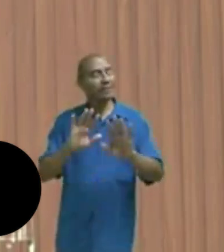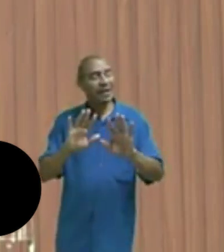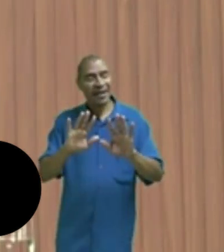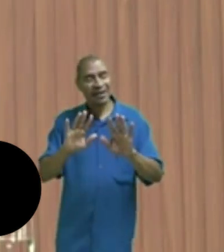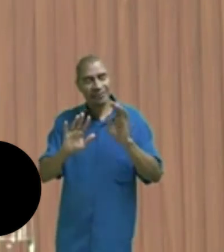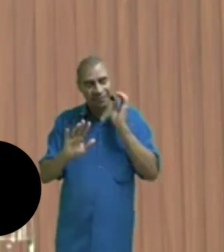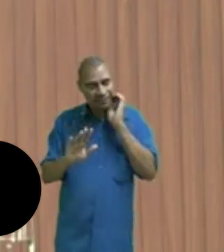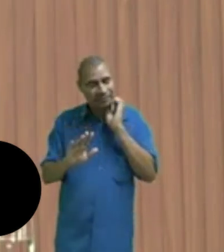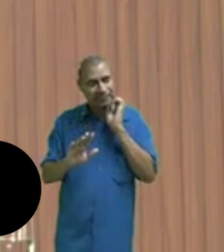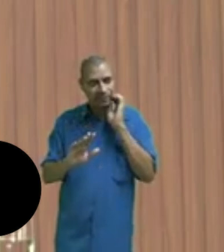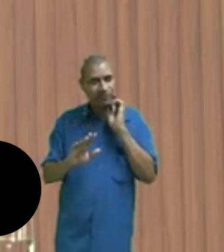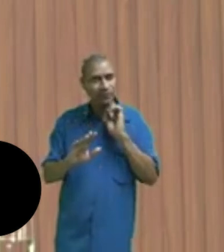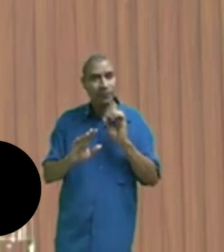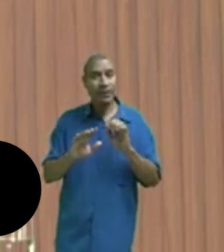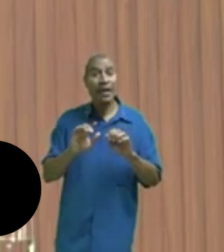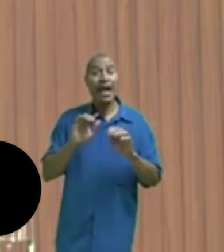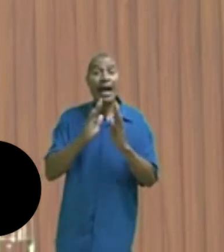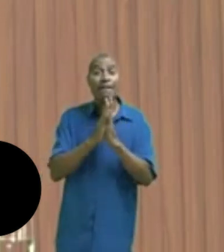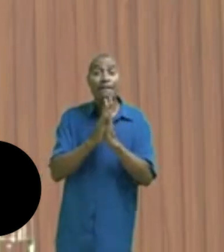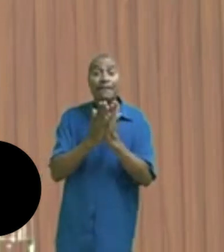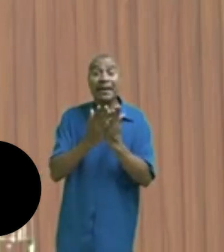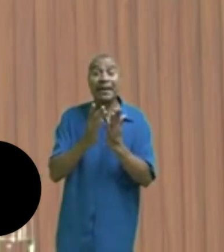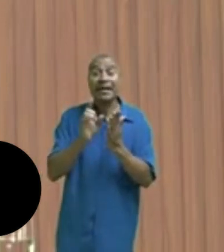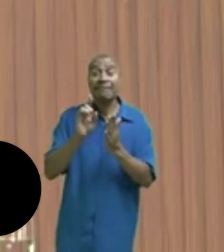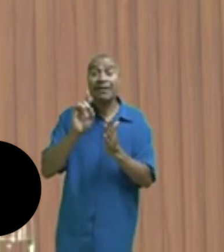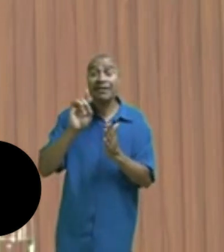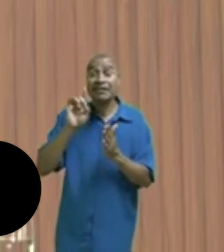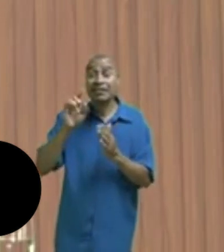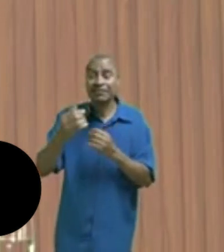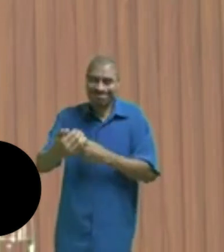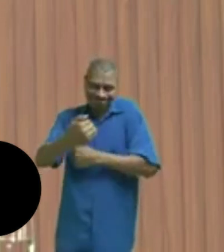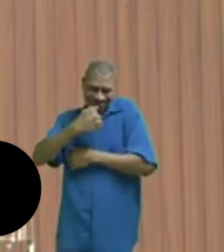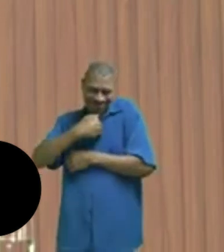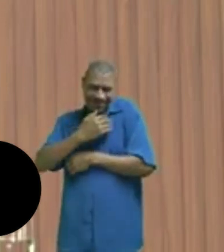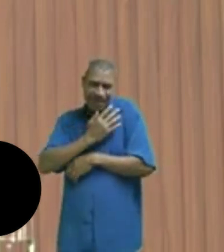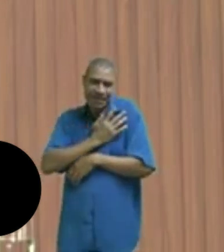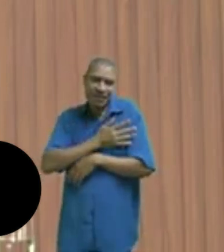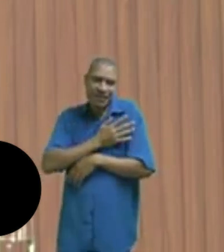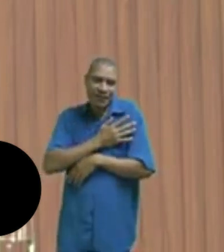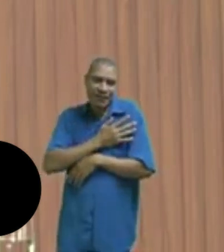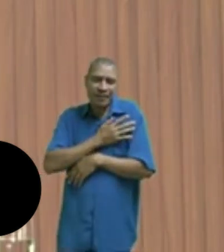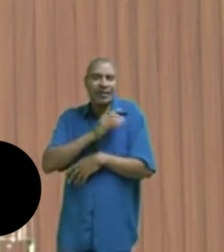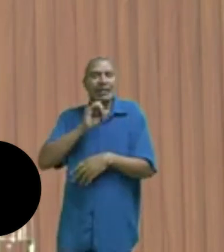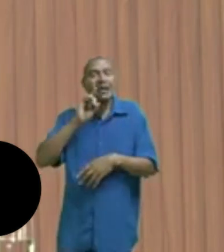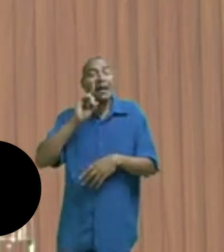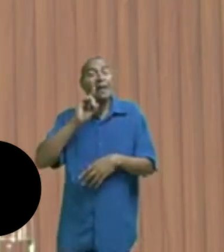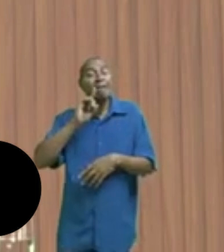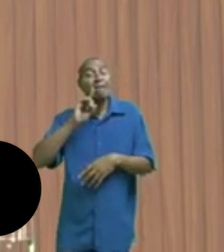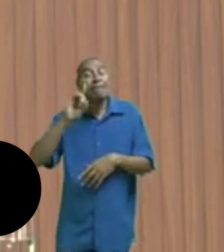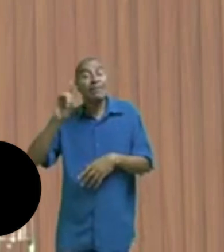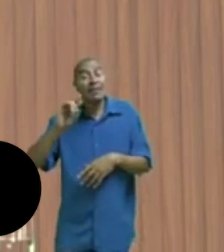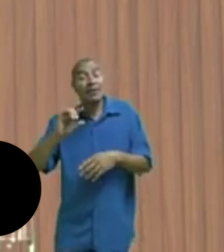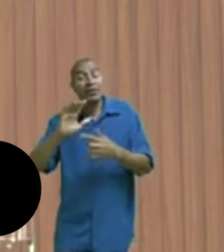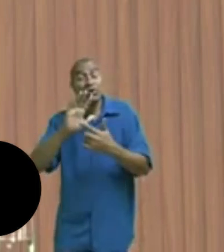for. Quando a palavra de Deus se abre e Deus acende a luz, meu